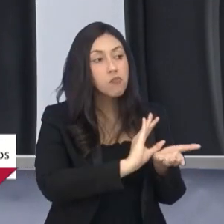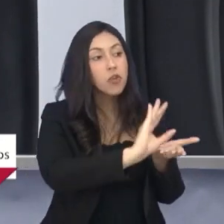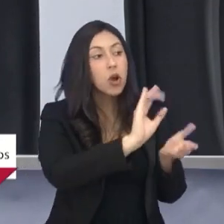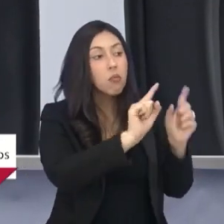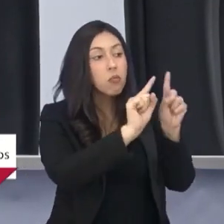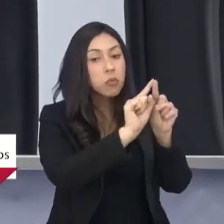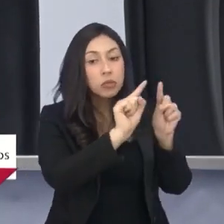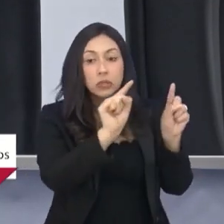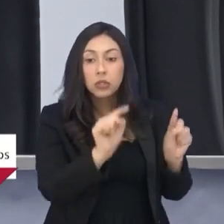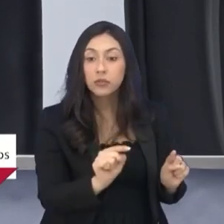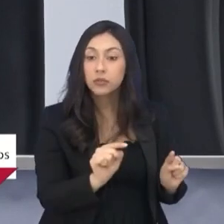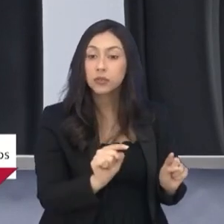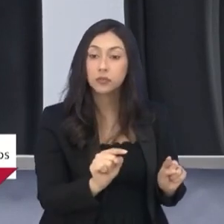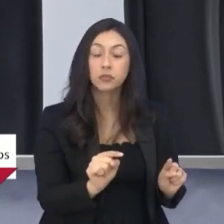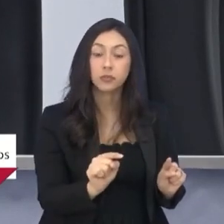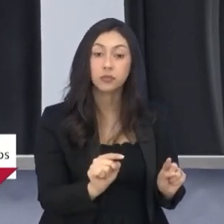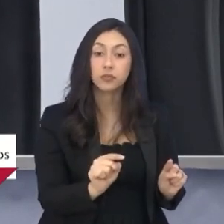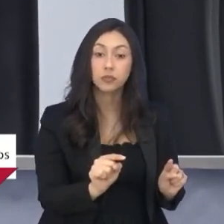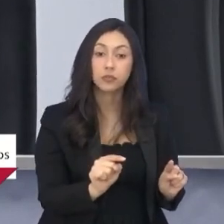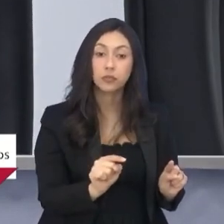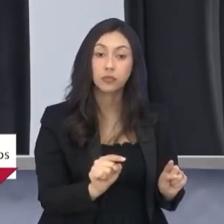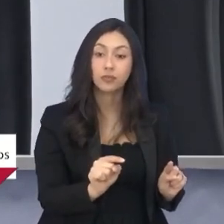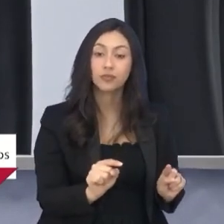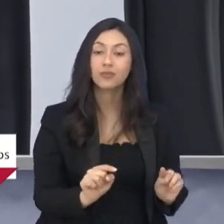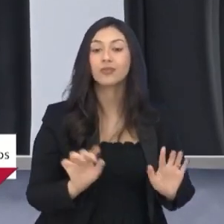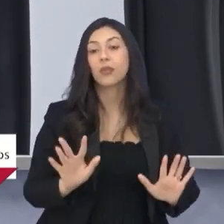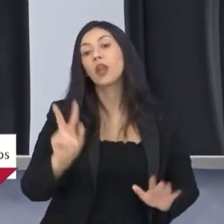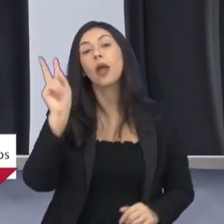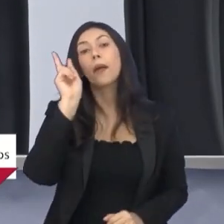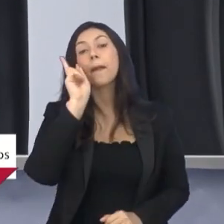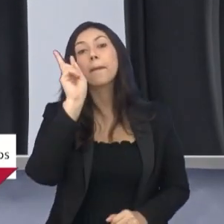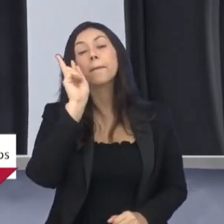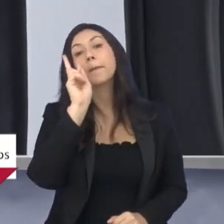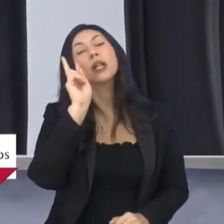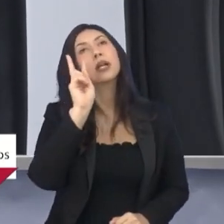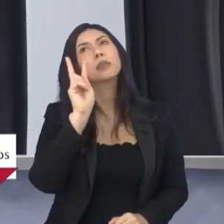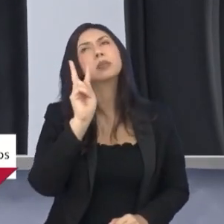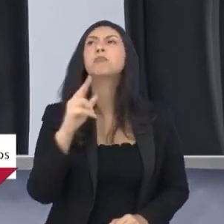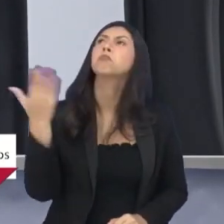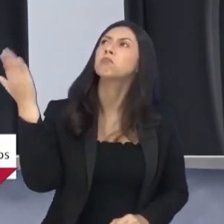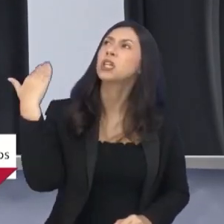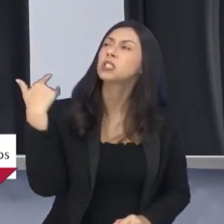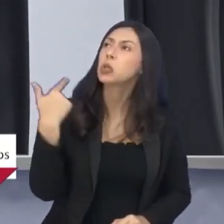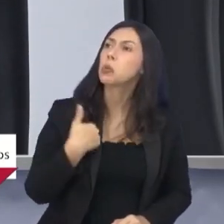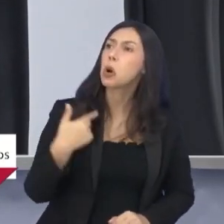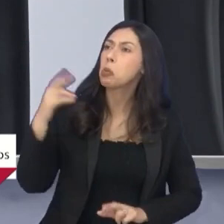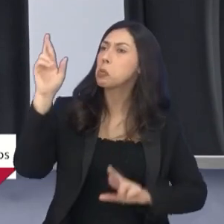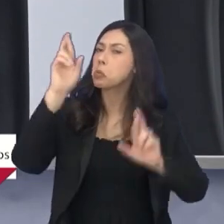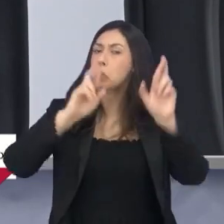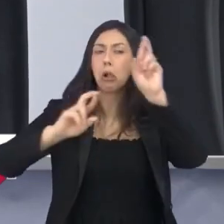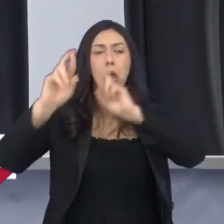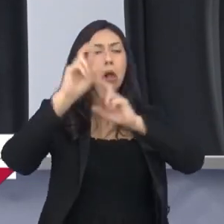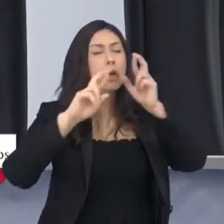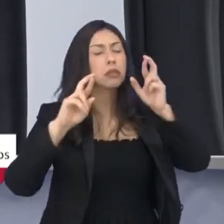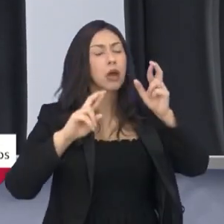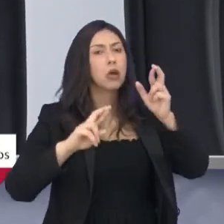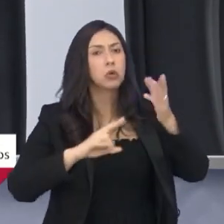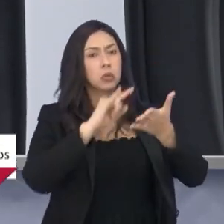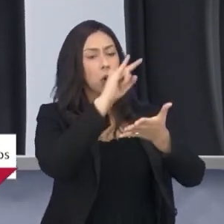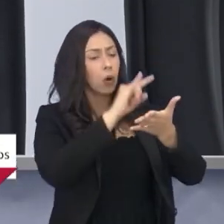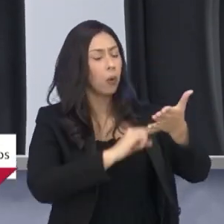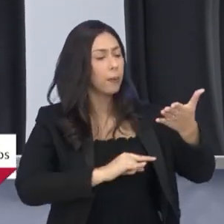aí eu eu eu me lembro de uma vez que fui fiscalizar e peguei uma nota fiscal de